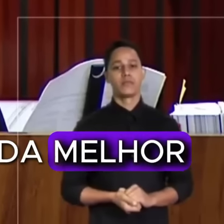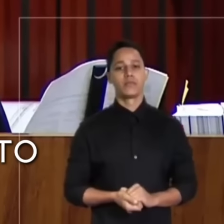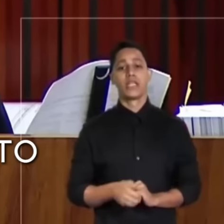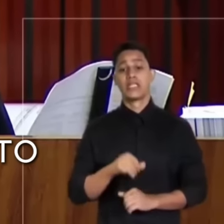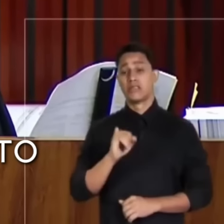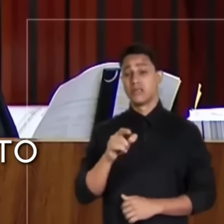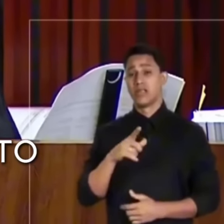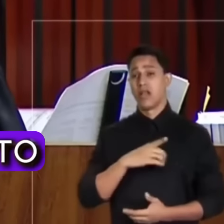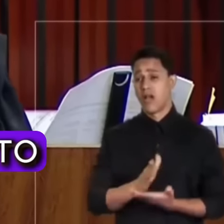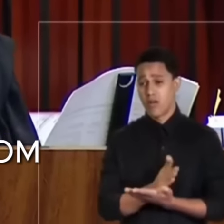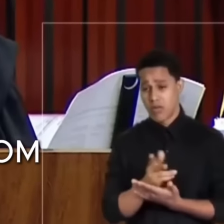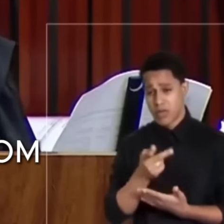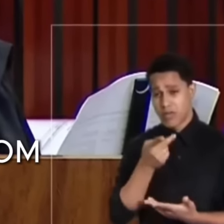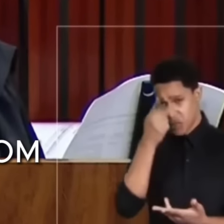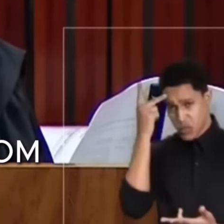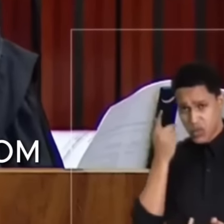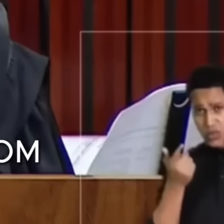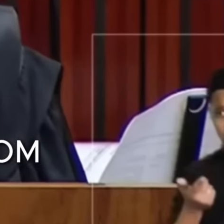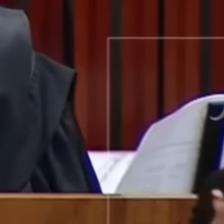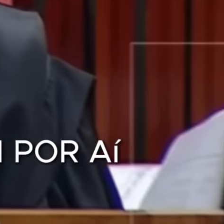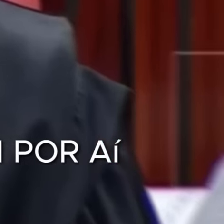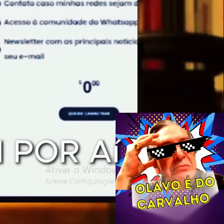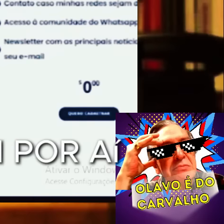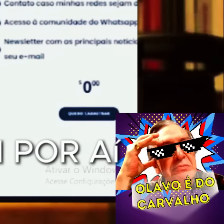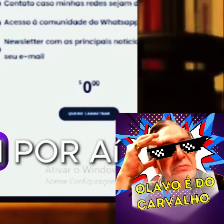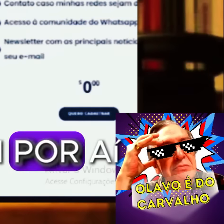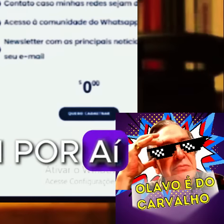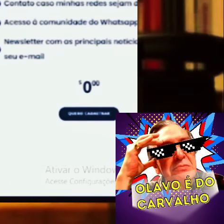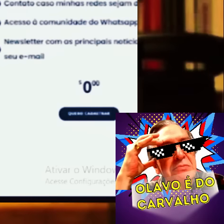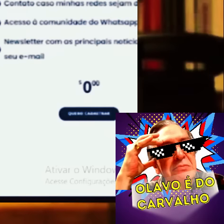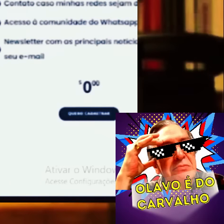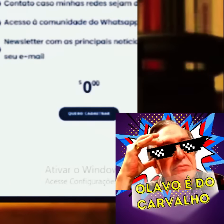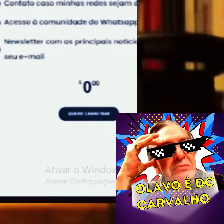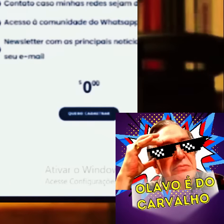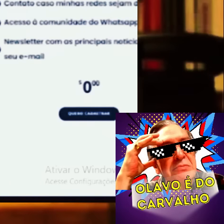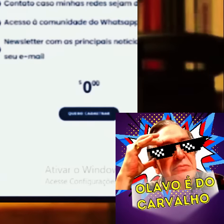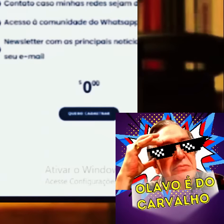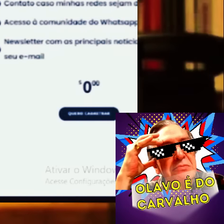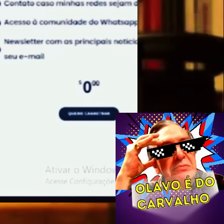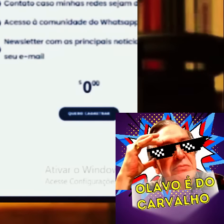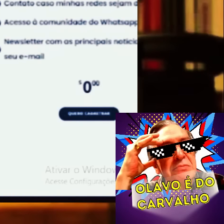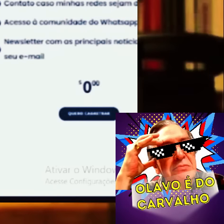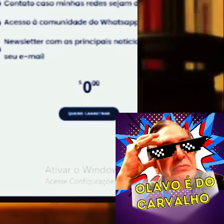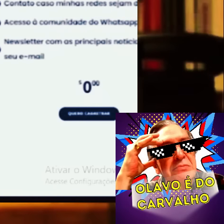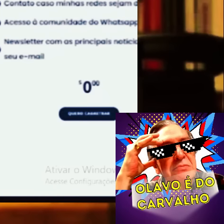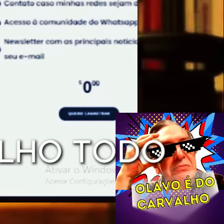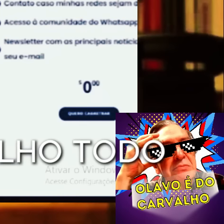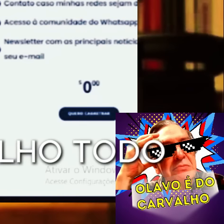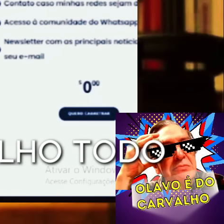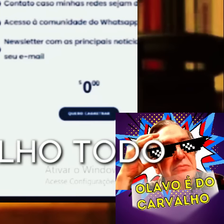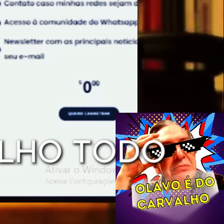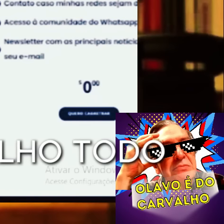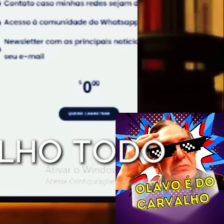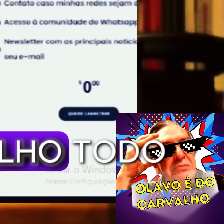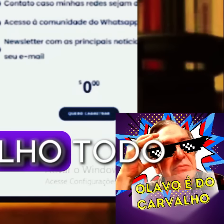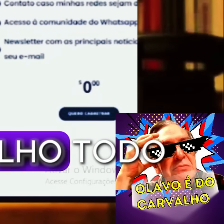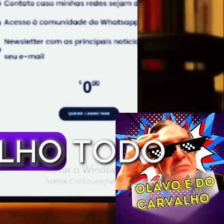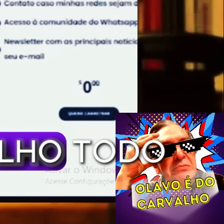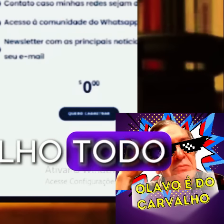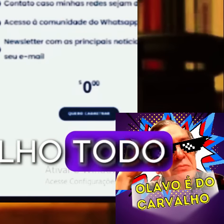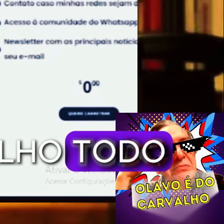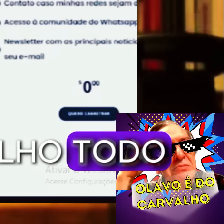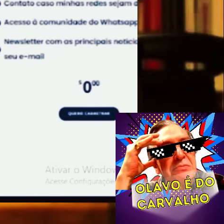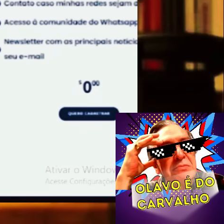ainda melhor, sempre, agora nesse momento, pagar na frente é sempre bom, porque eu não sei o que vem por aí, e você dá um suporte maior ao meu